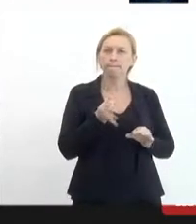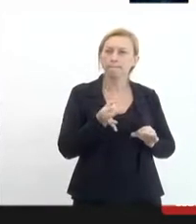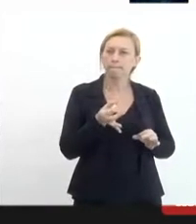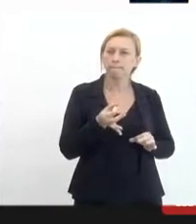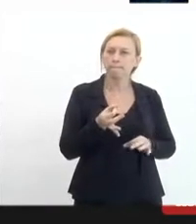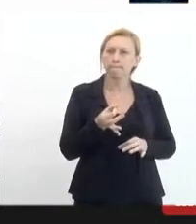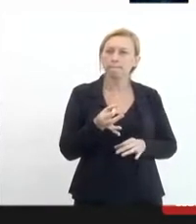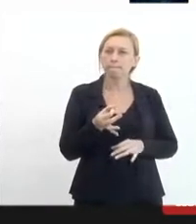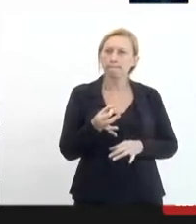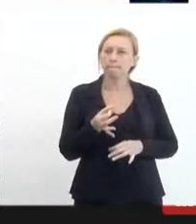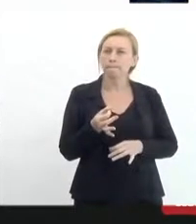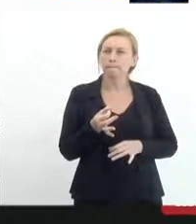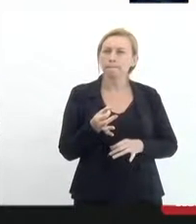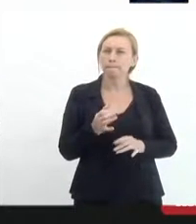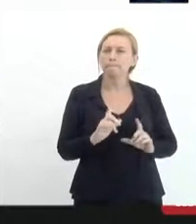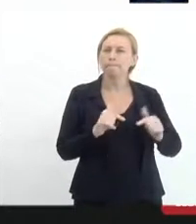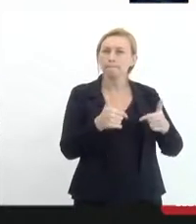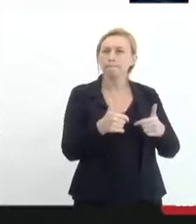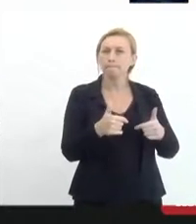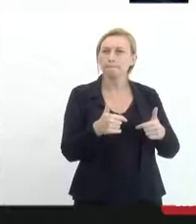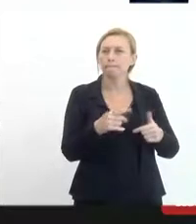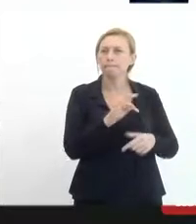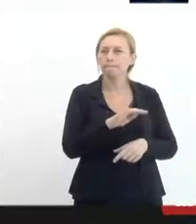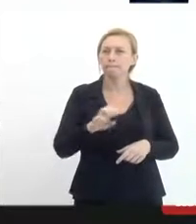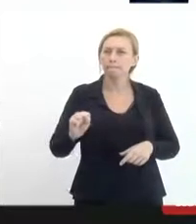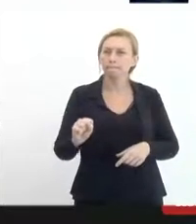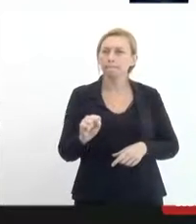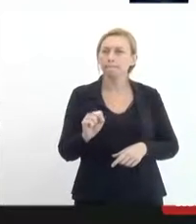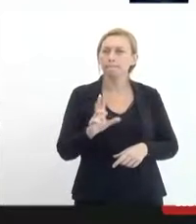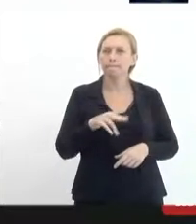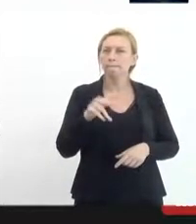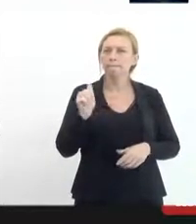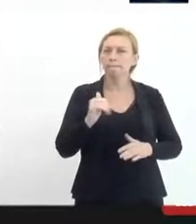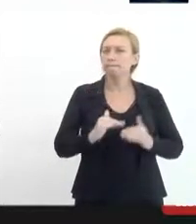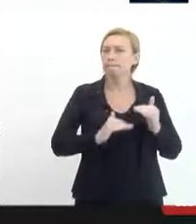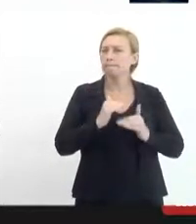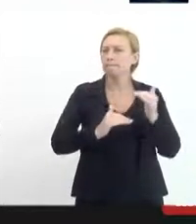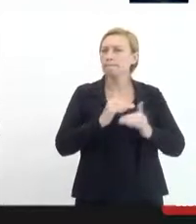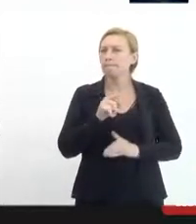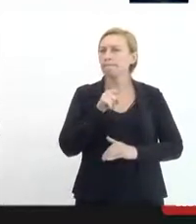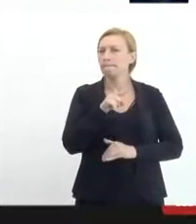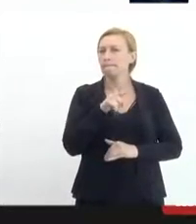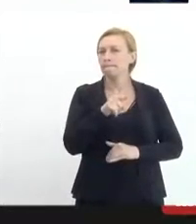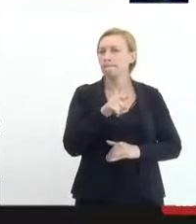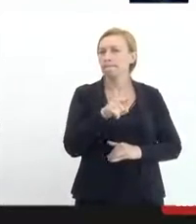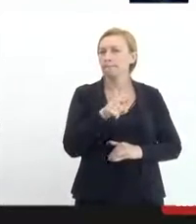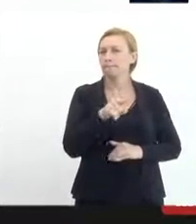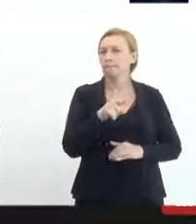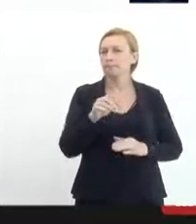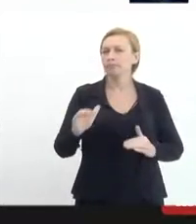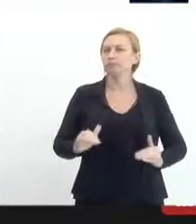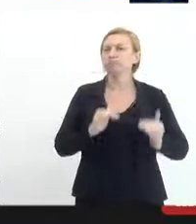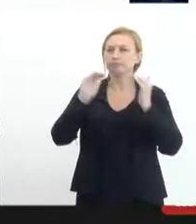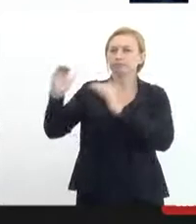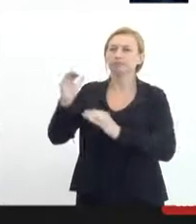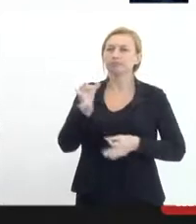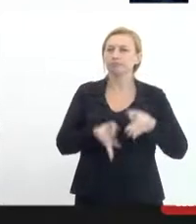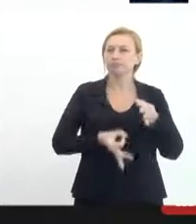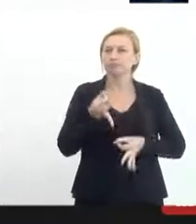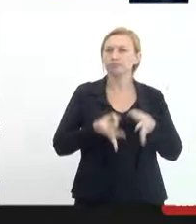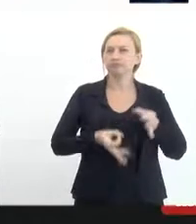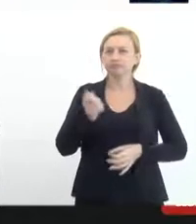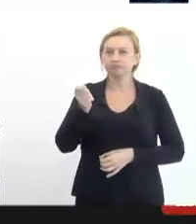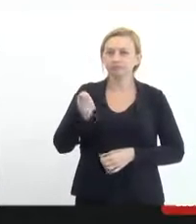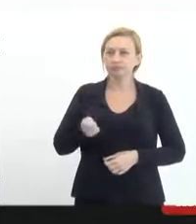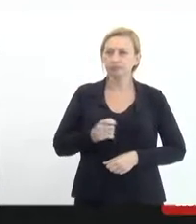enfrentar efetivamente a tese, que nunca evoluiu aí para tribunais superiores, seria um